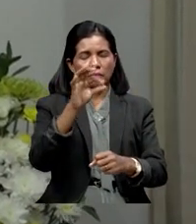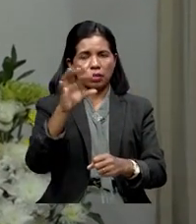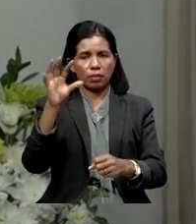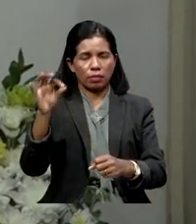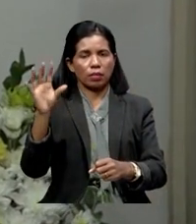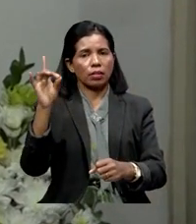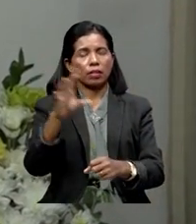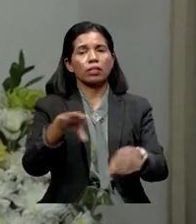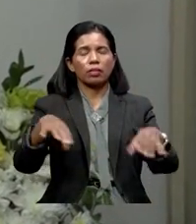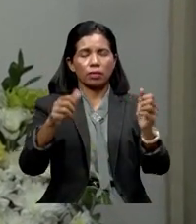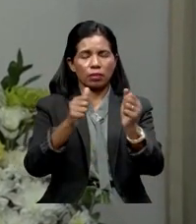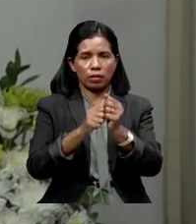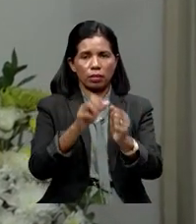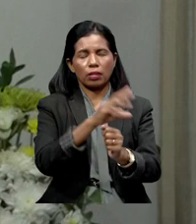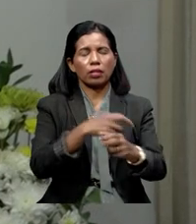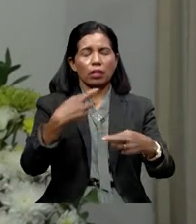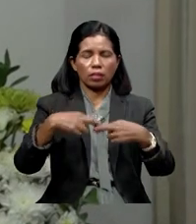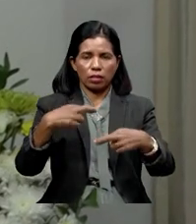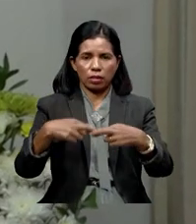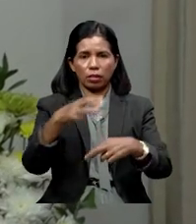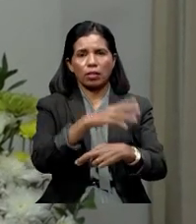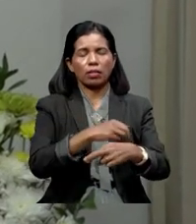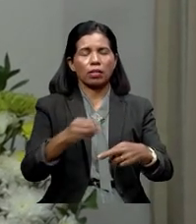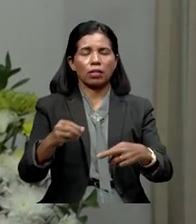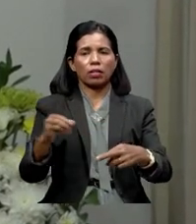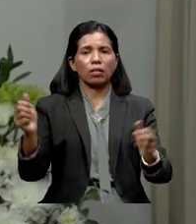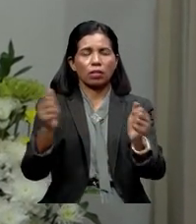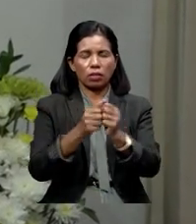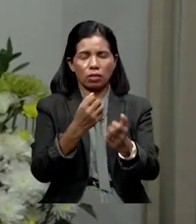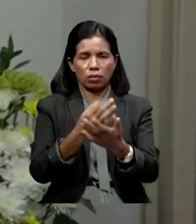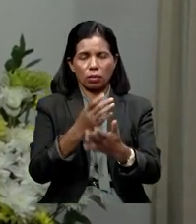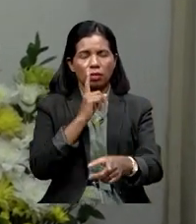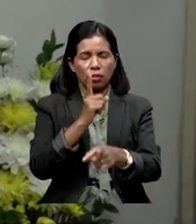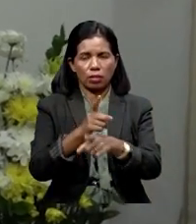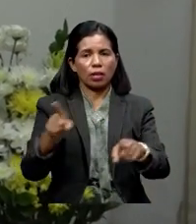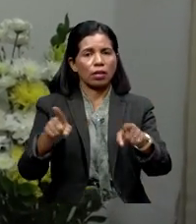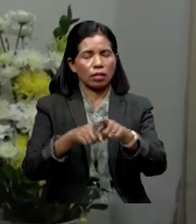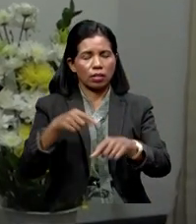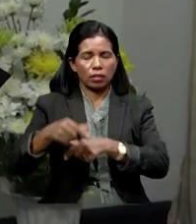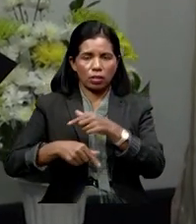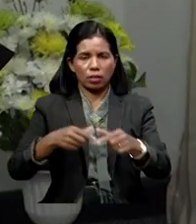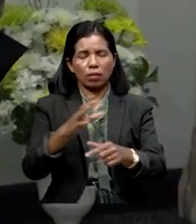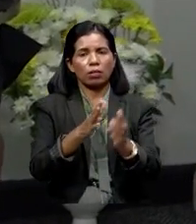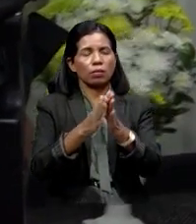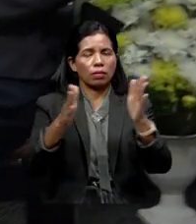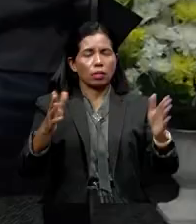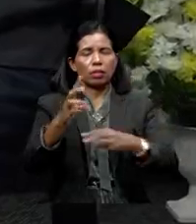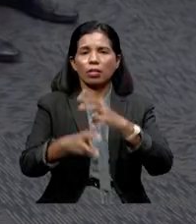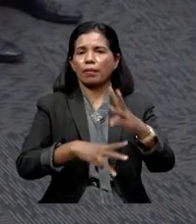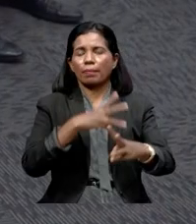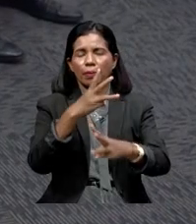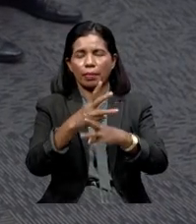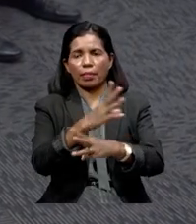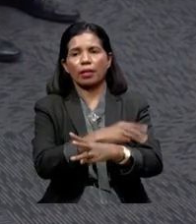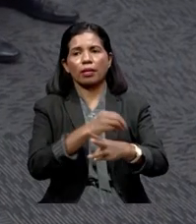originalmente serviço e a gestão risco no gestor ativo, o rendimento fixo, a Nessan Mos, gestor ativo Botliu e a Mundo, ho